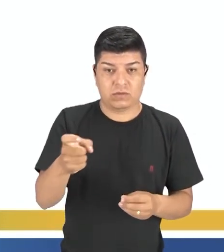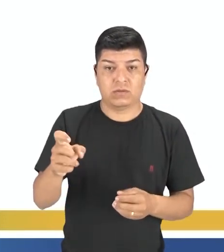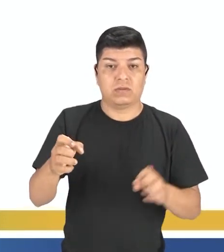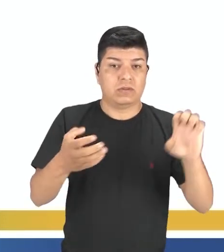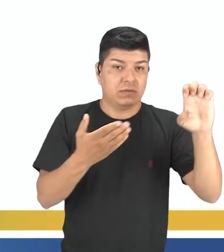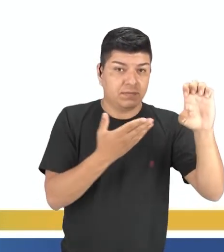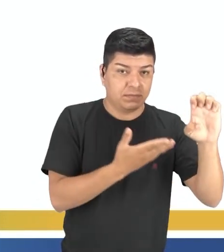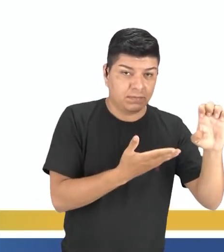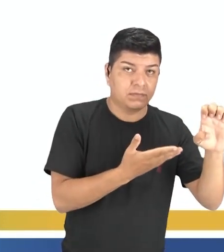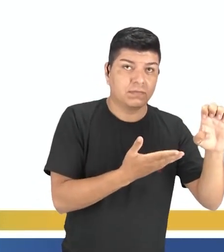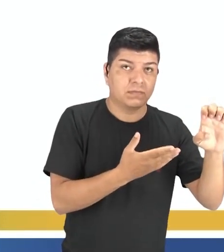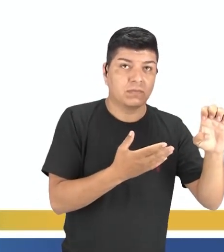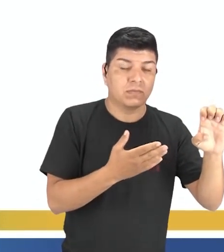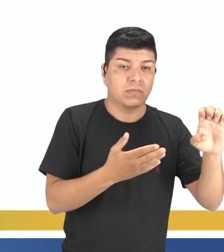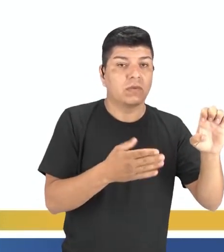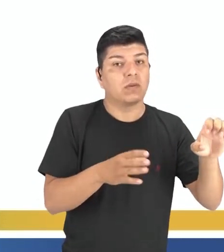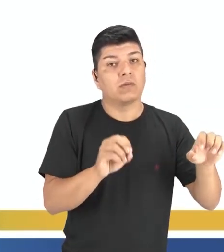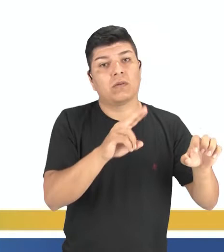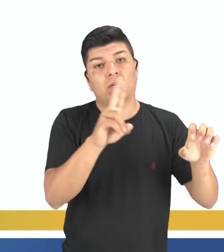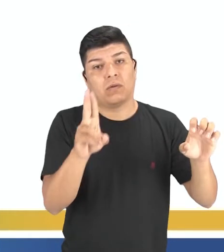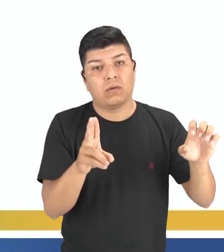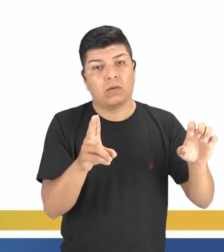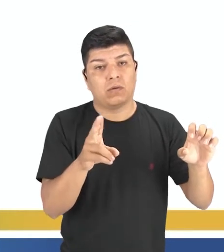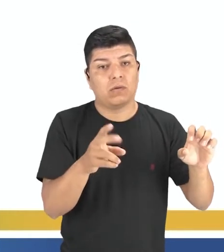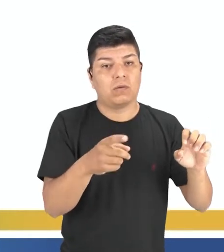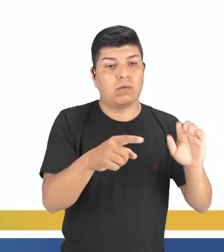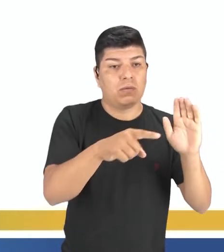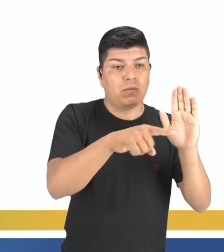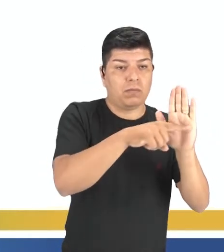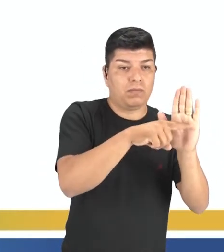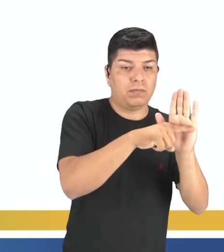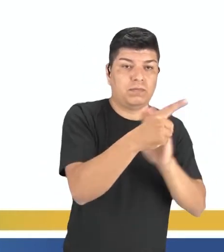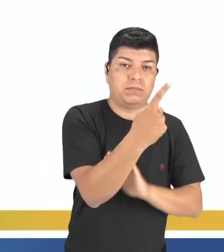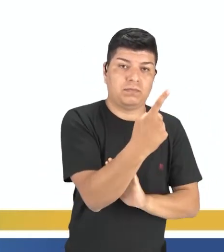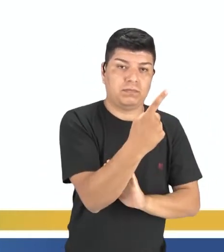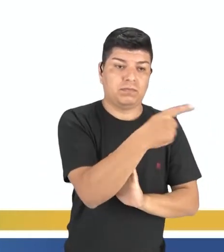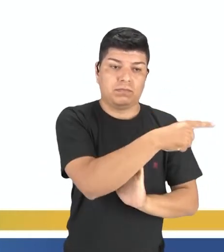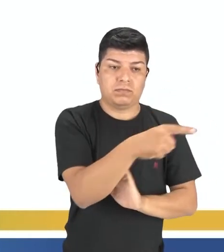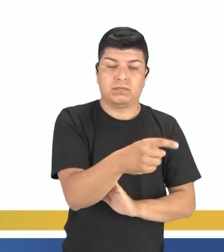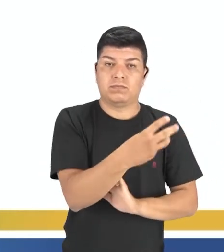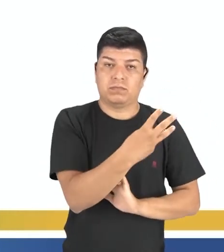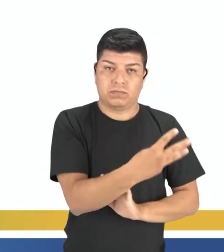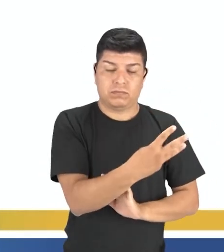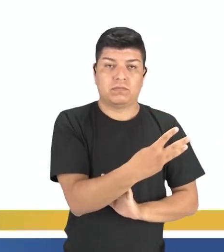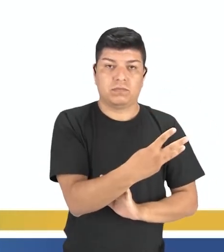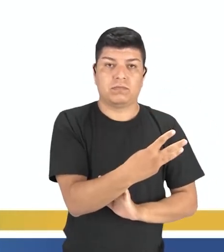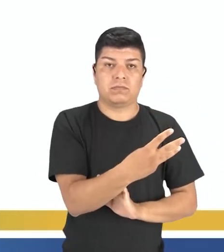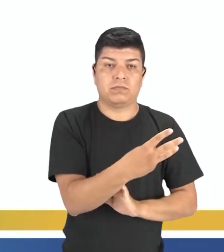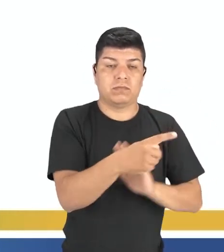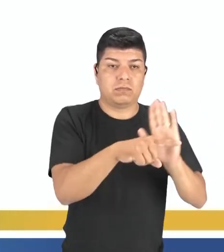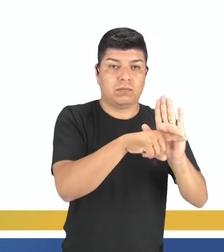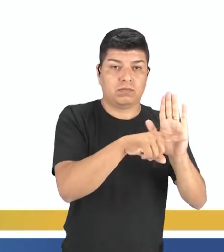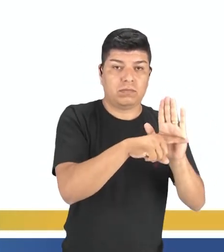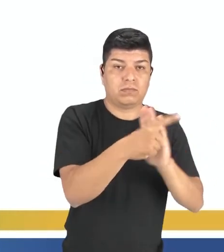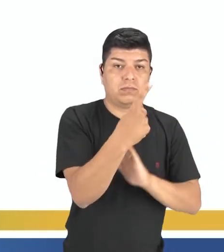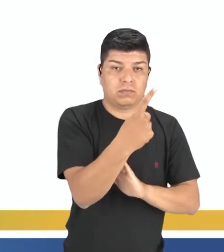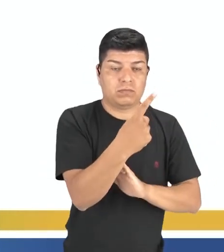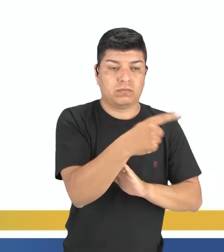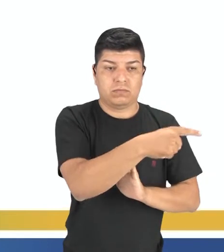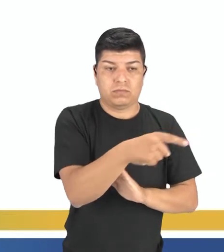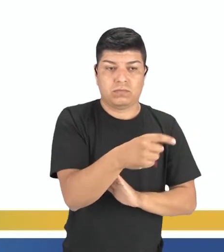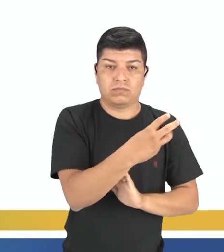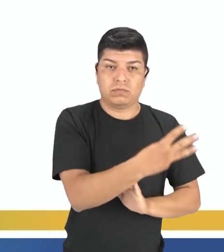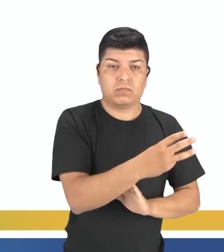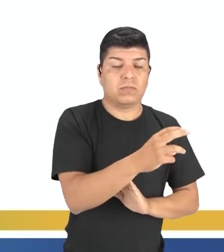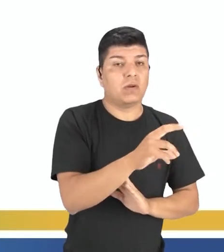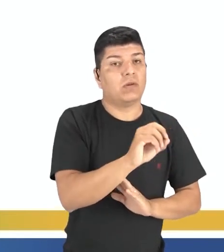esquerda, né? Ou até mesmo o próprio menos 1/3, então teremos x menores ou iguais a menos 1/3,